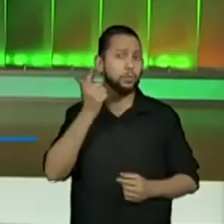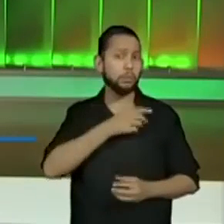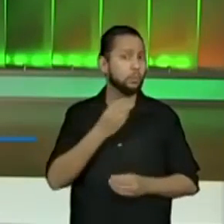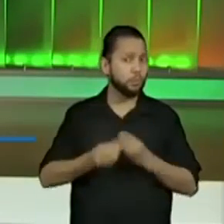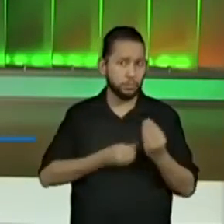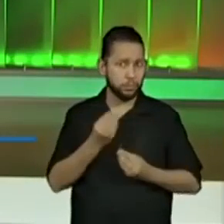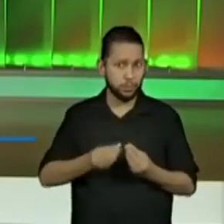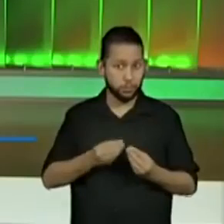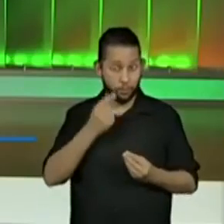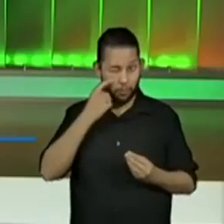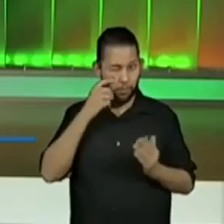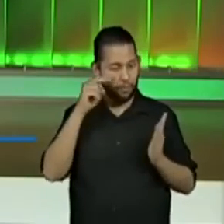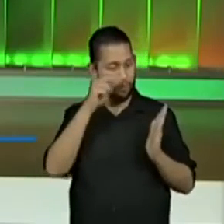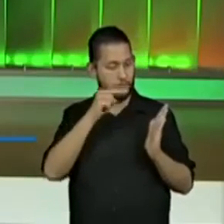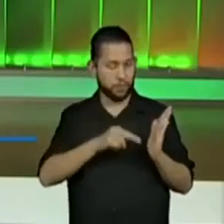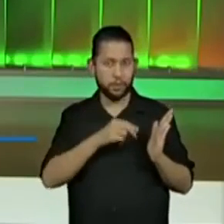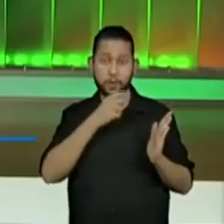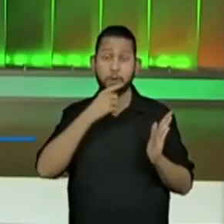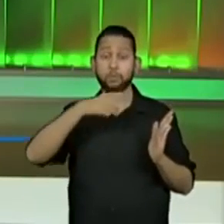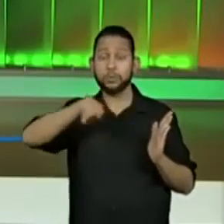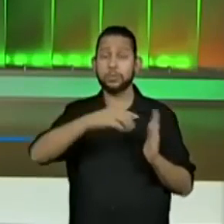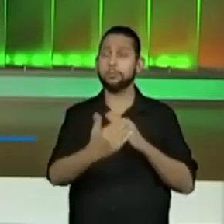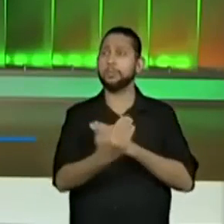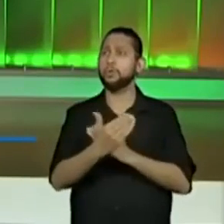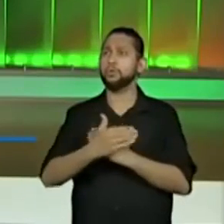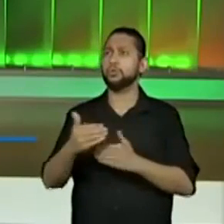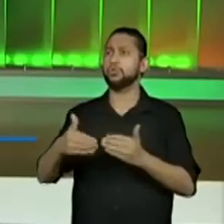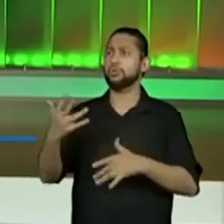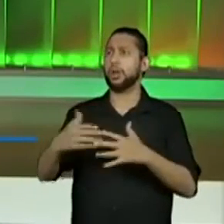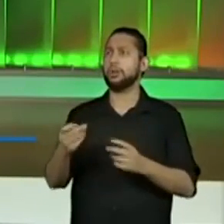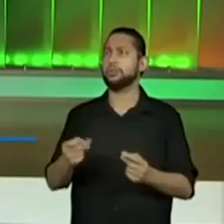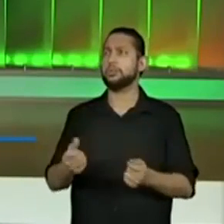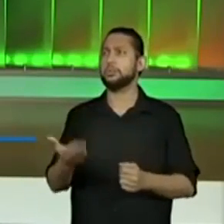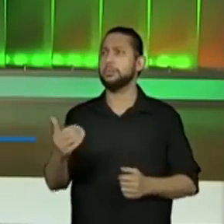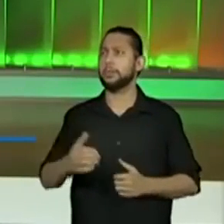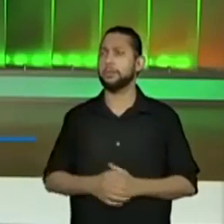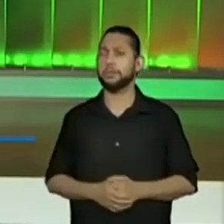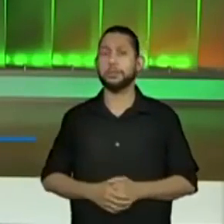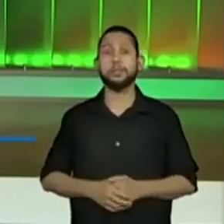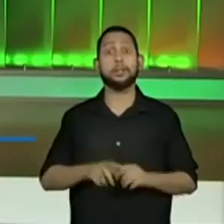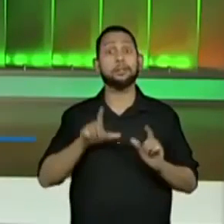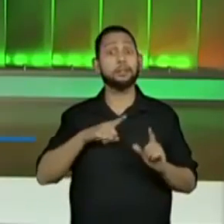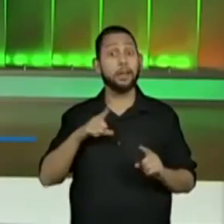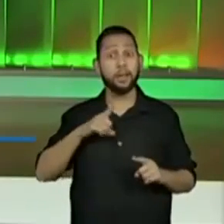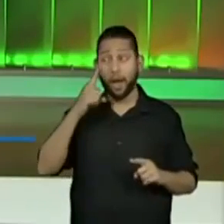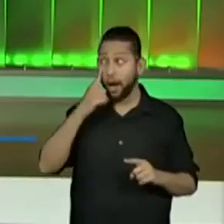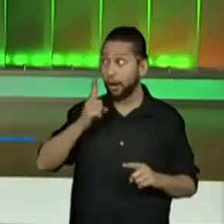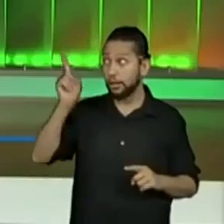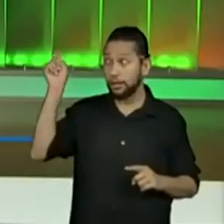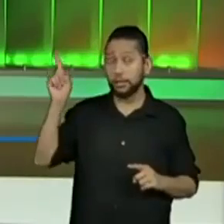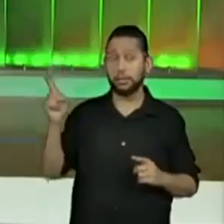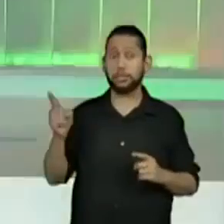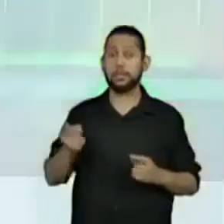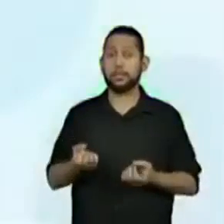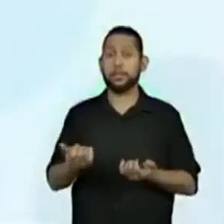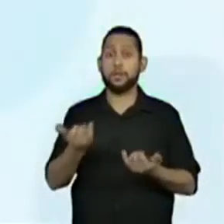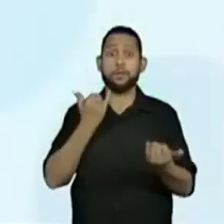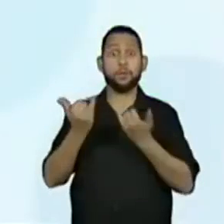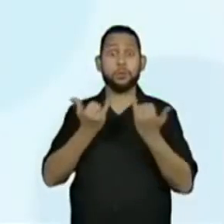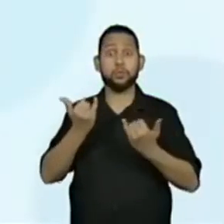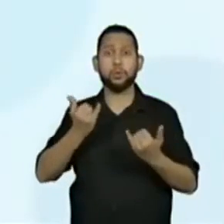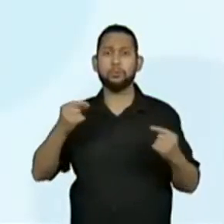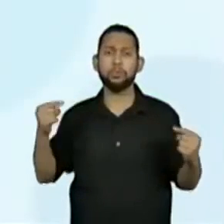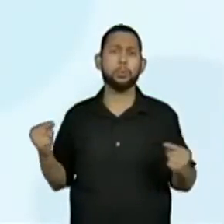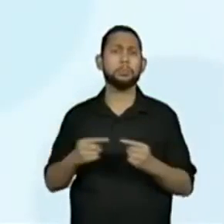tudo bem então vou precisar de ajuda de vocês no chat agora quais informações nessa situação problema